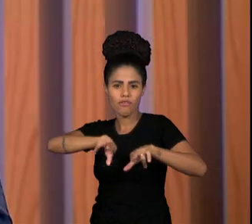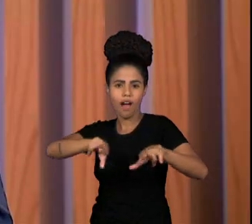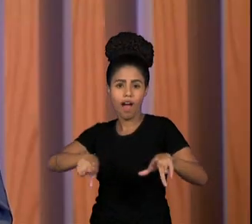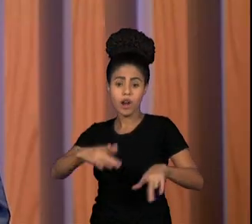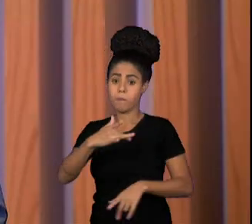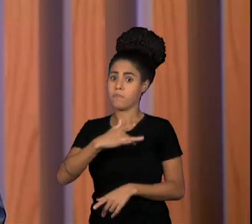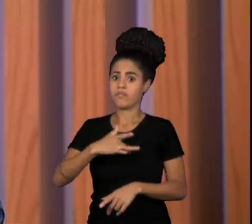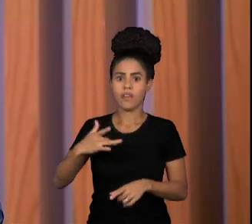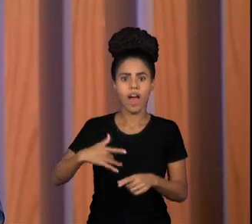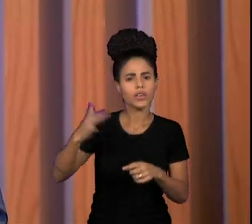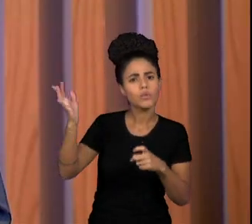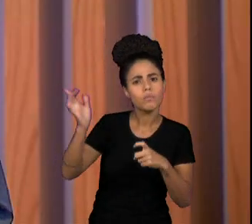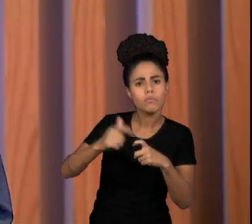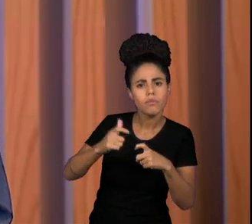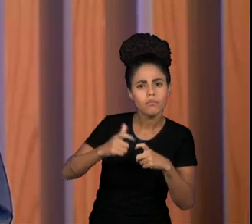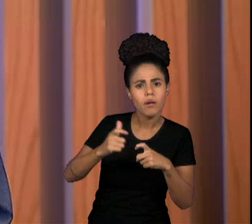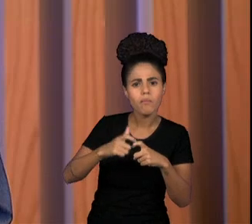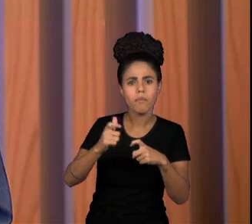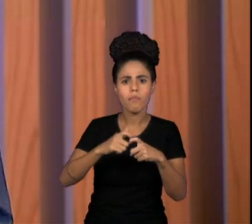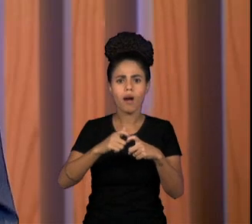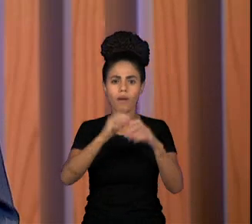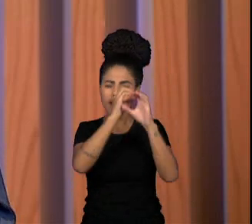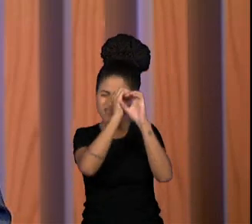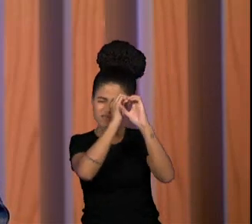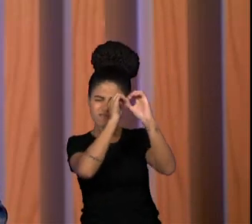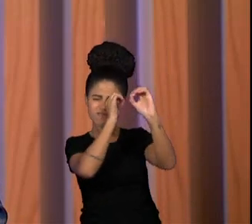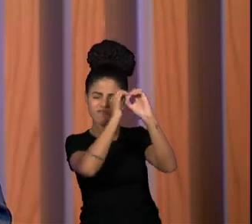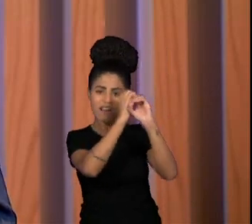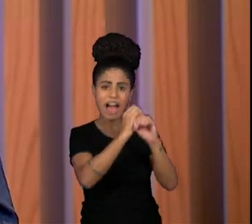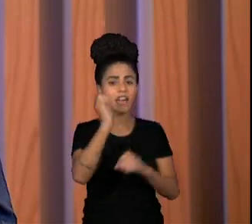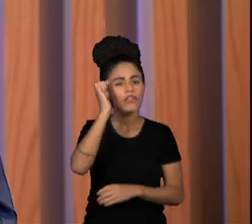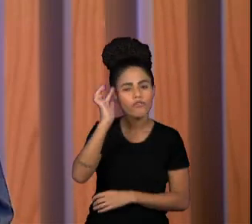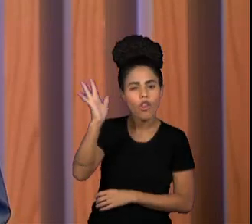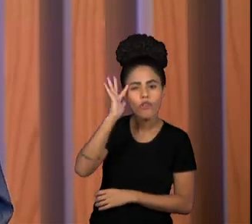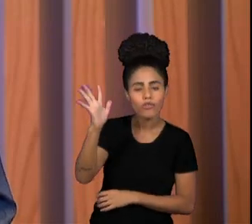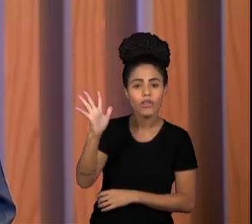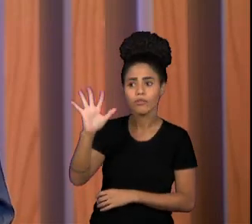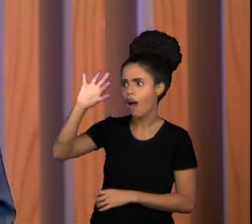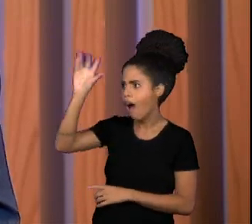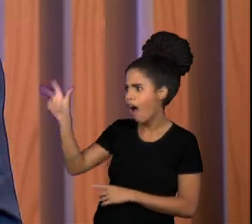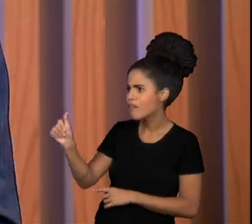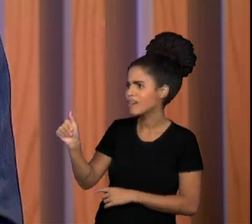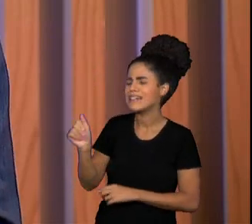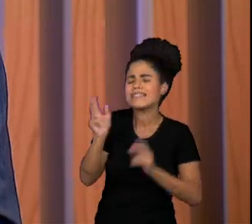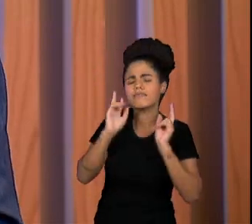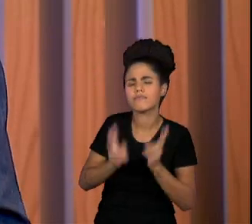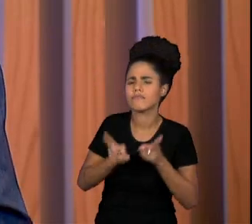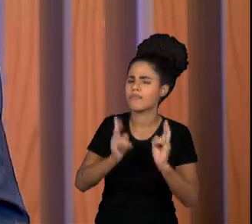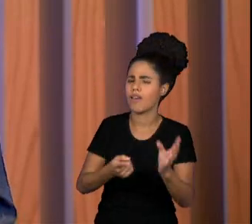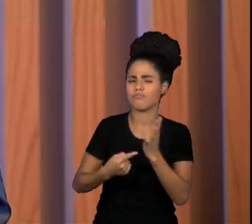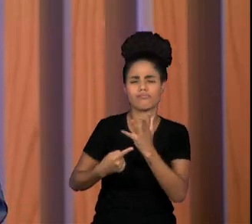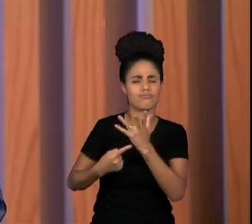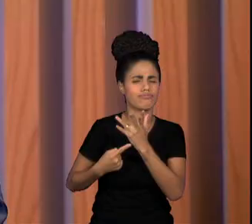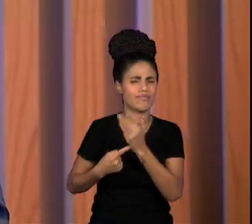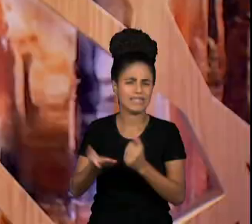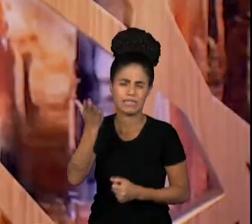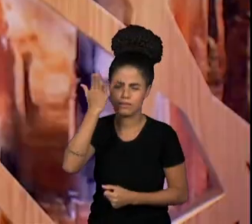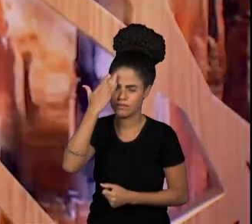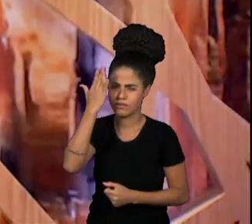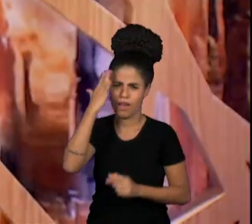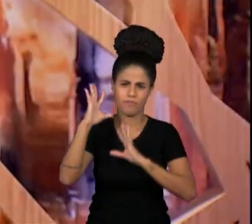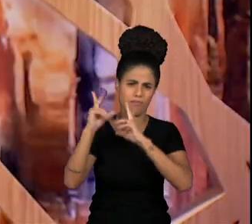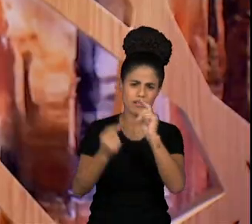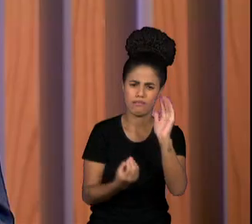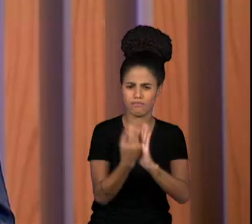Medicina, astrologia, a filosofia. A África sempre foi muito tecnológica. Sim. Muito da tecnologia